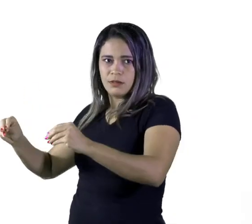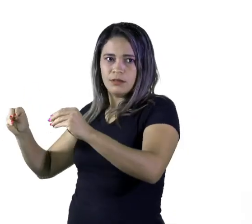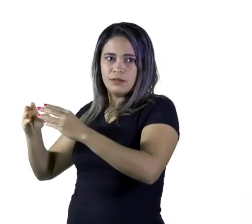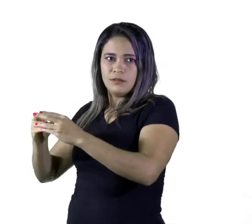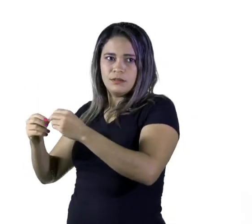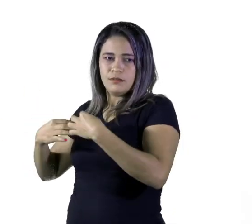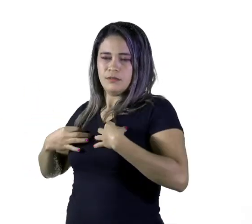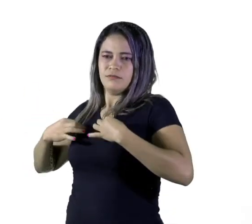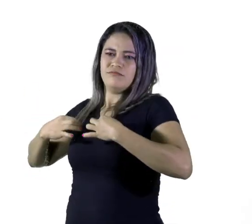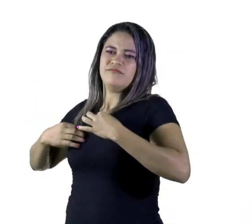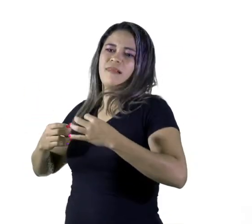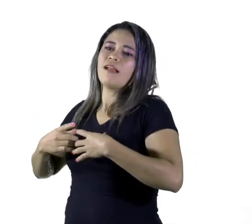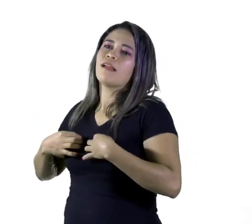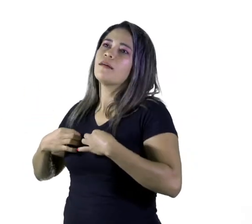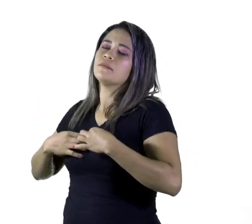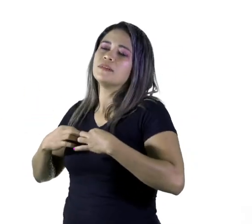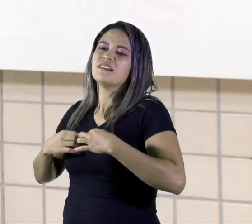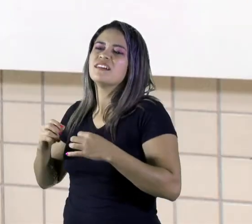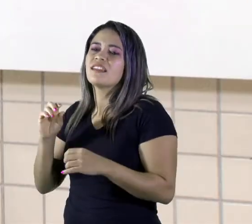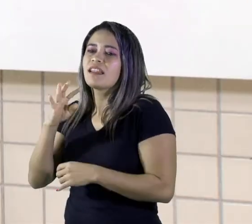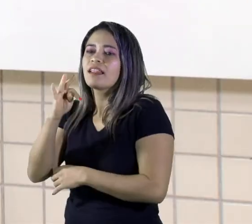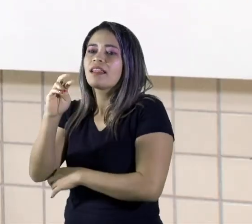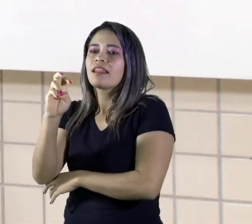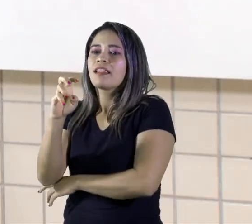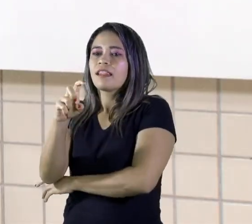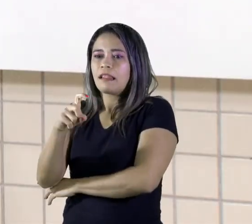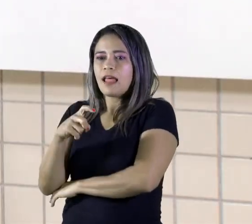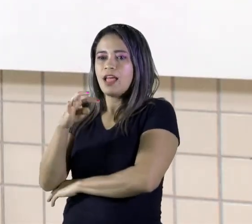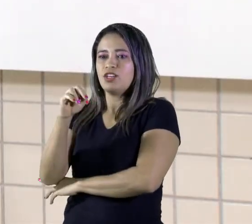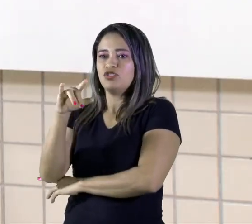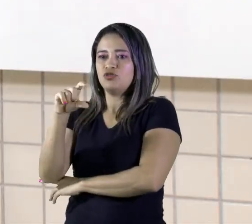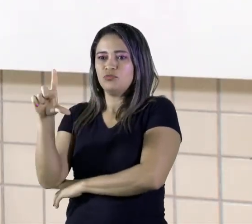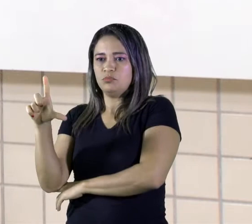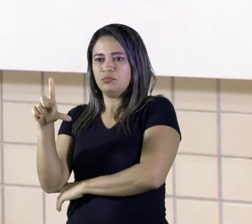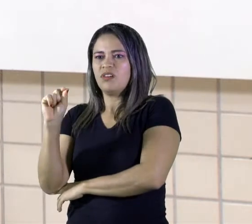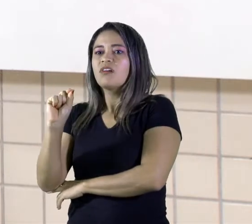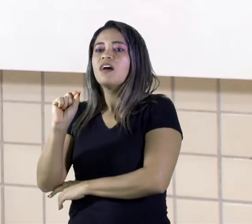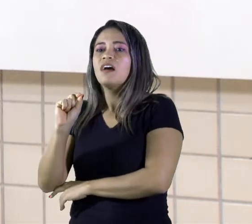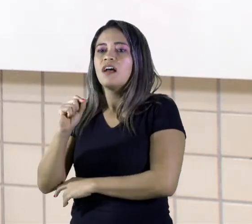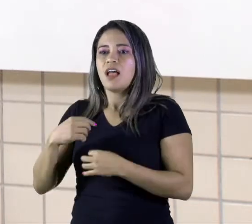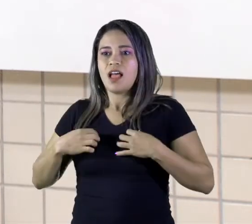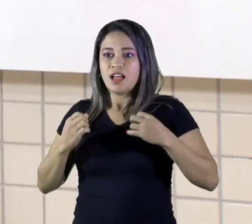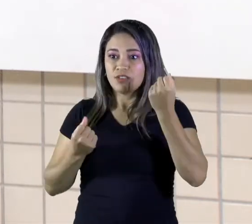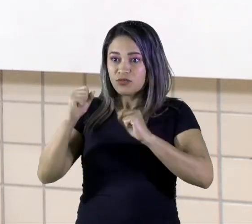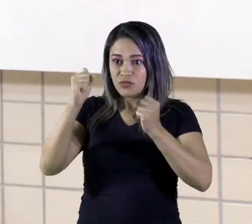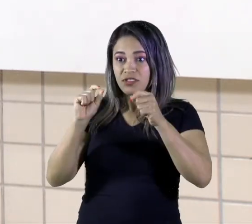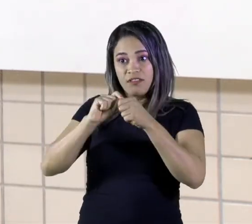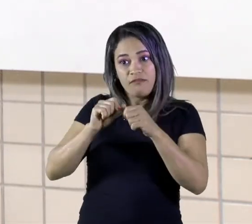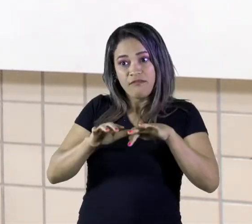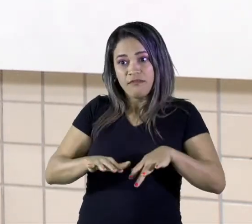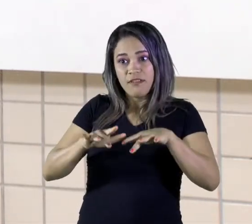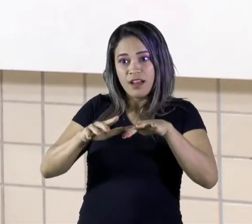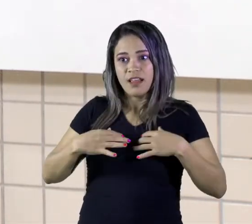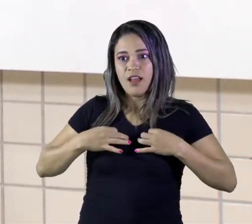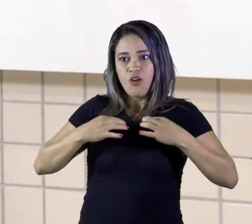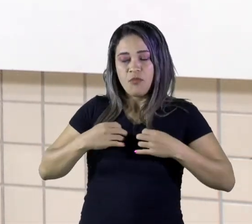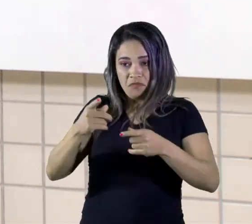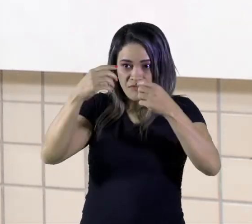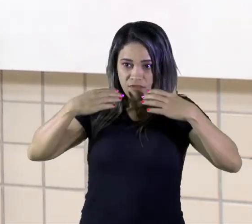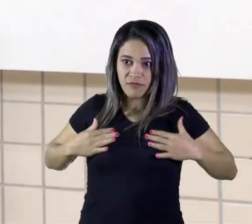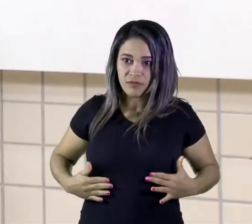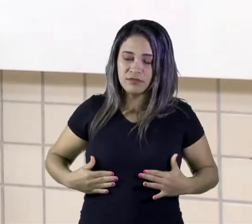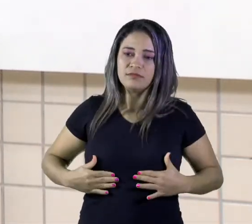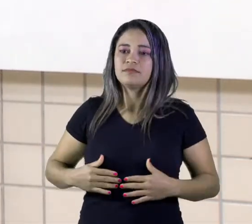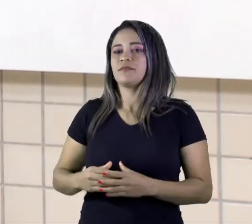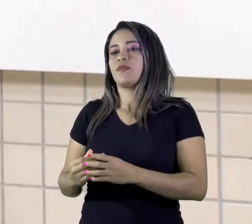indústria têxtil. Sabe o que é isso? É aquelas indústrias que faz a roupa que você veste. O agricultor planta